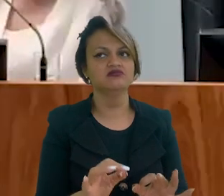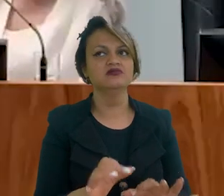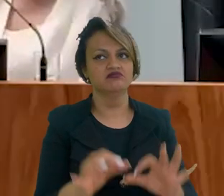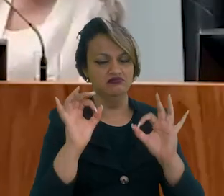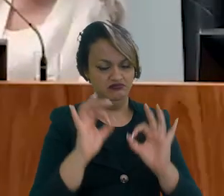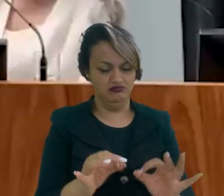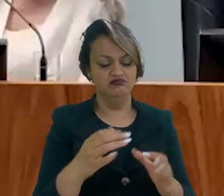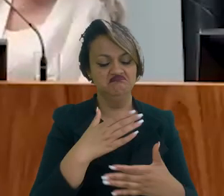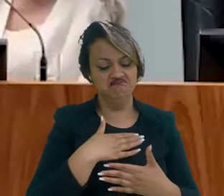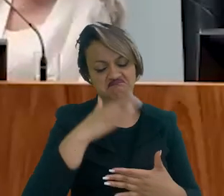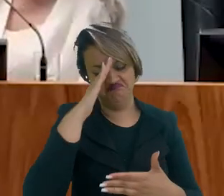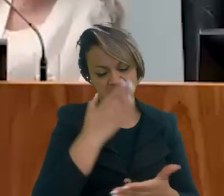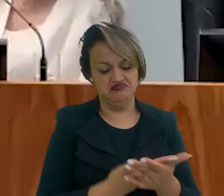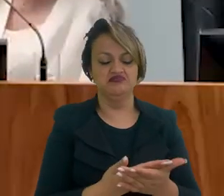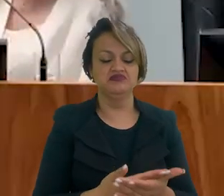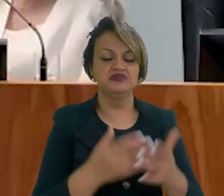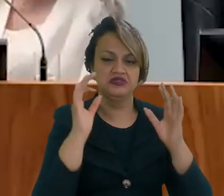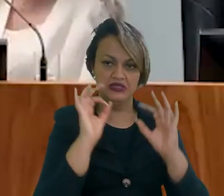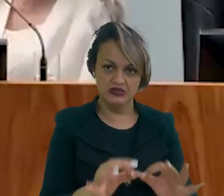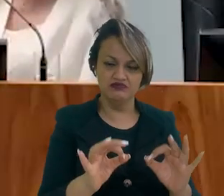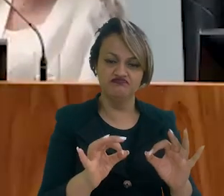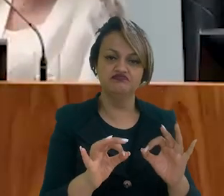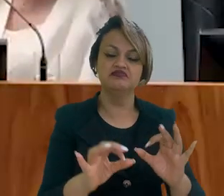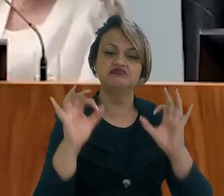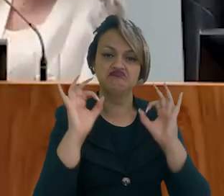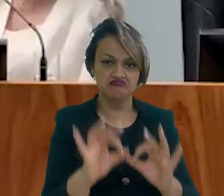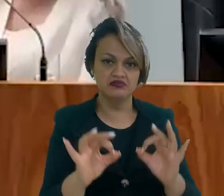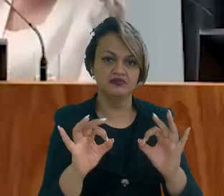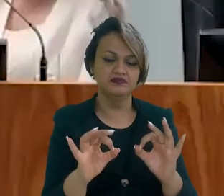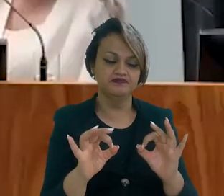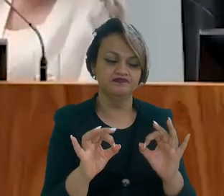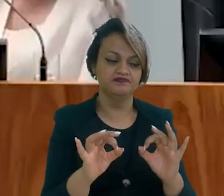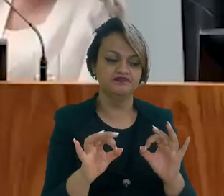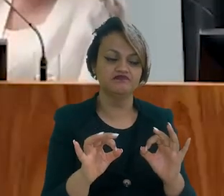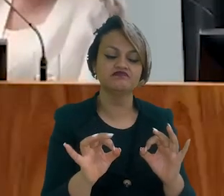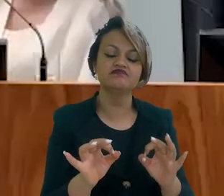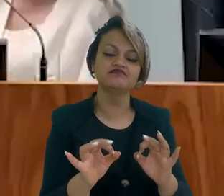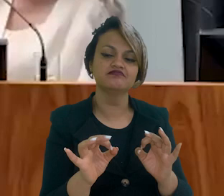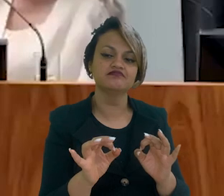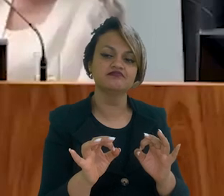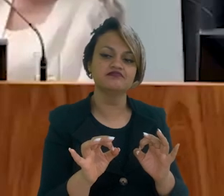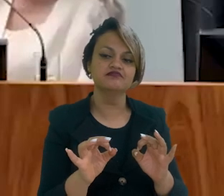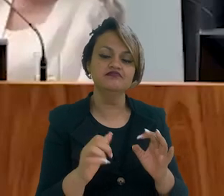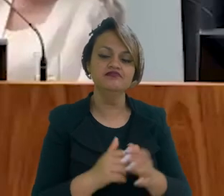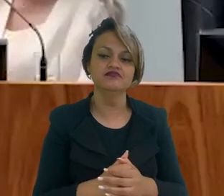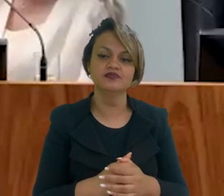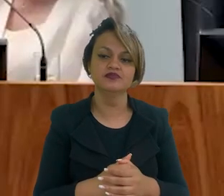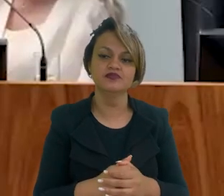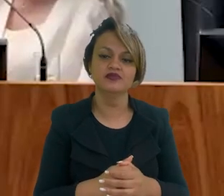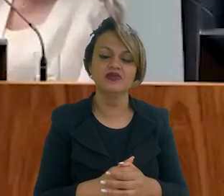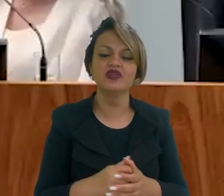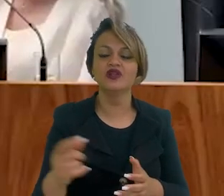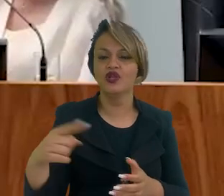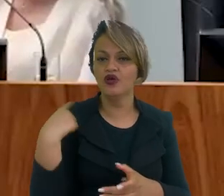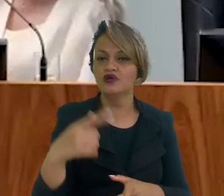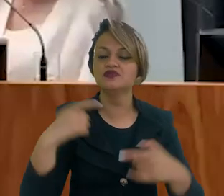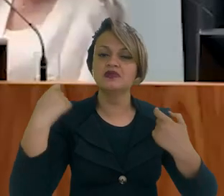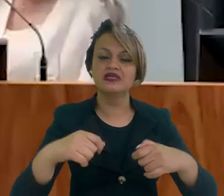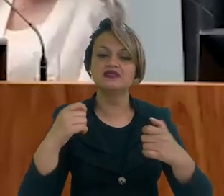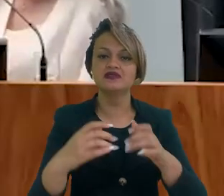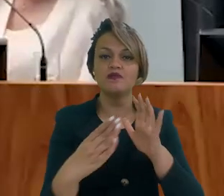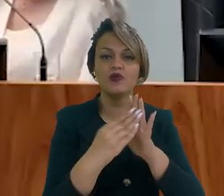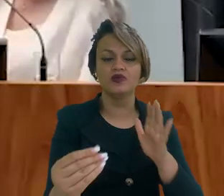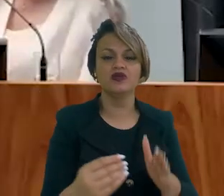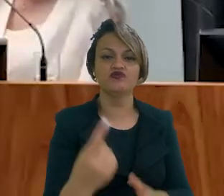de responsabilidade eu não tenho dúvida e isso é minha opinião Então não é uma análise científica